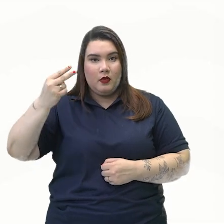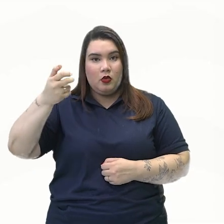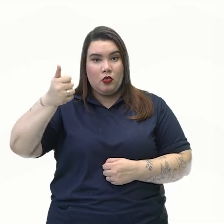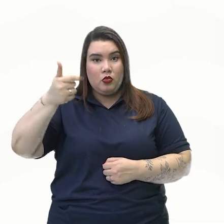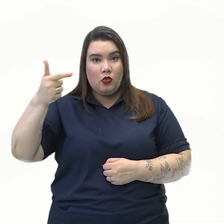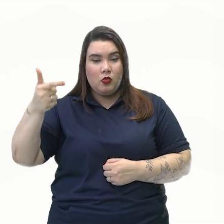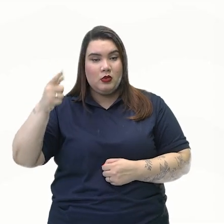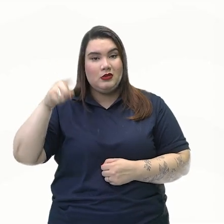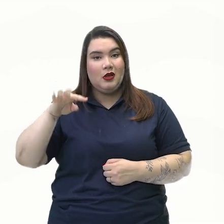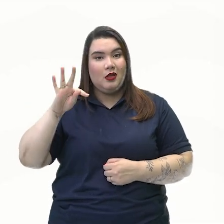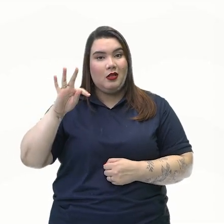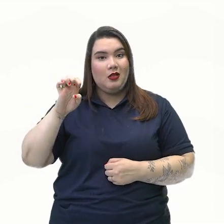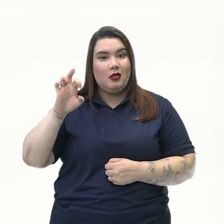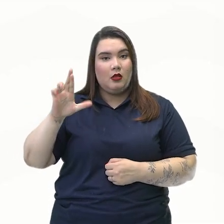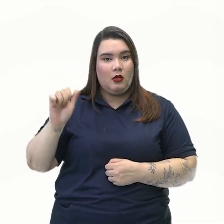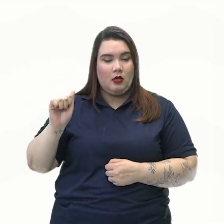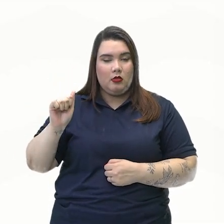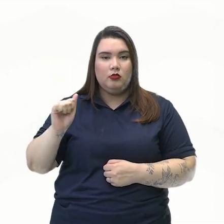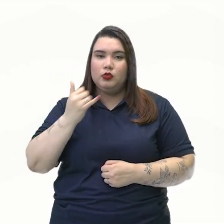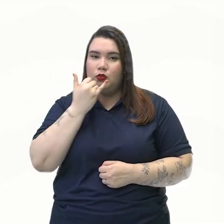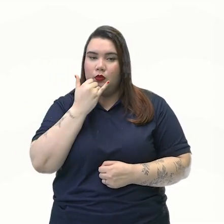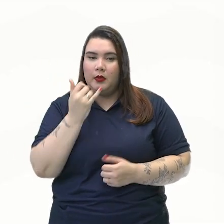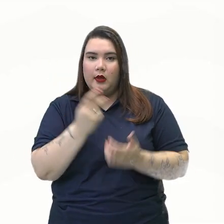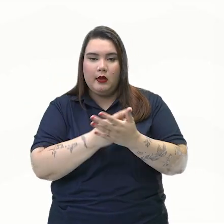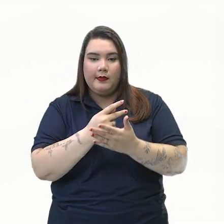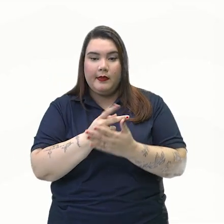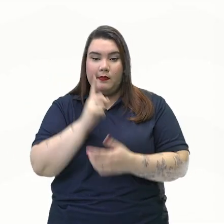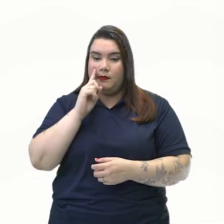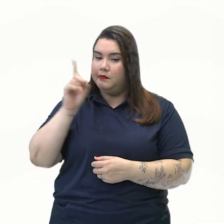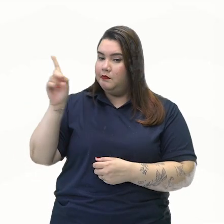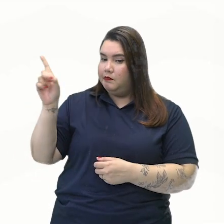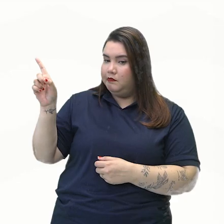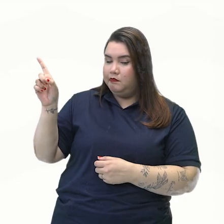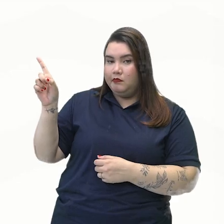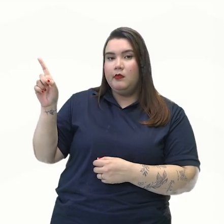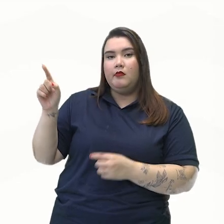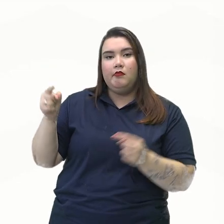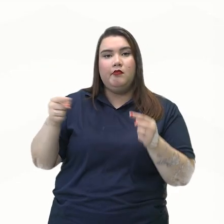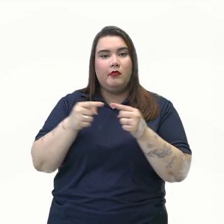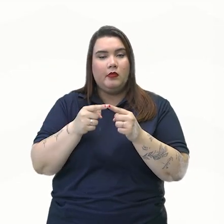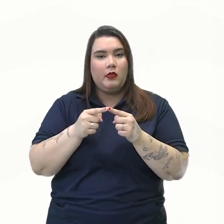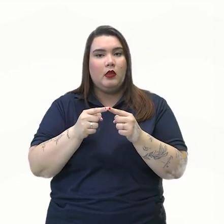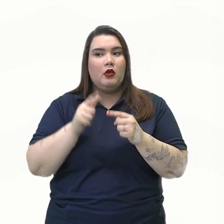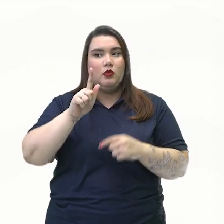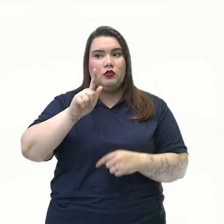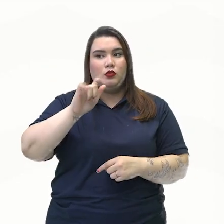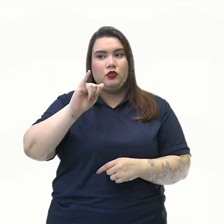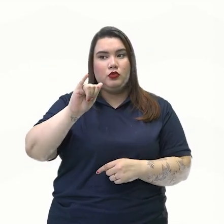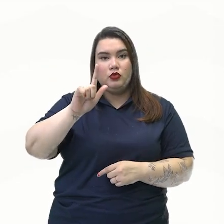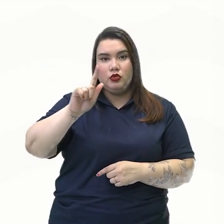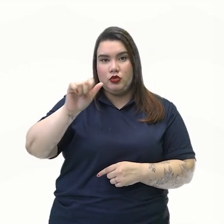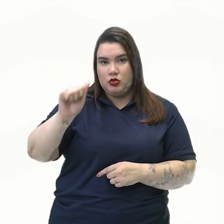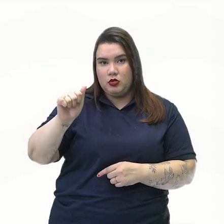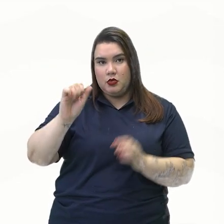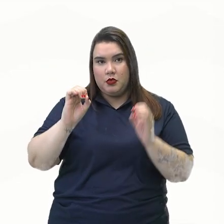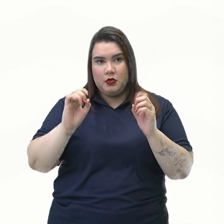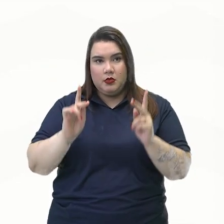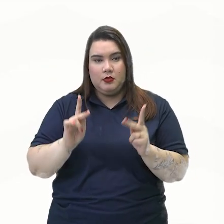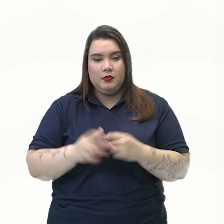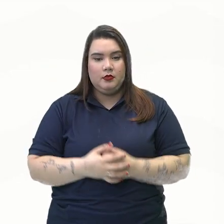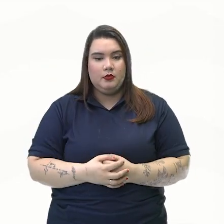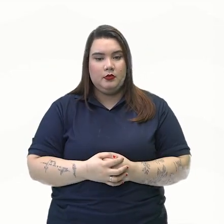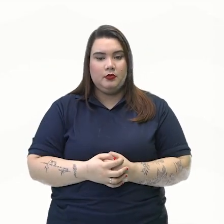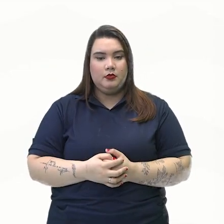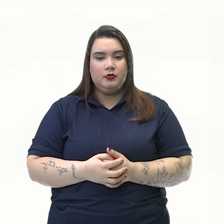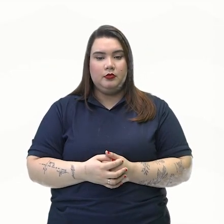o giga é 10 elevado a nona. Então, 10 GHz é 10 vezes 10 a nona hertz. Nós